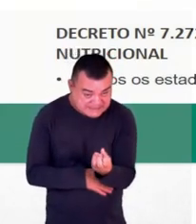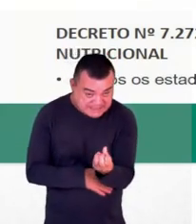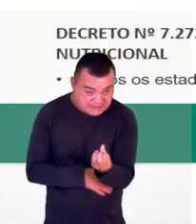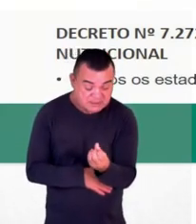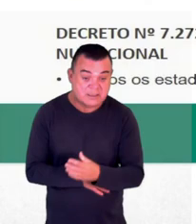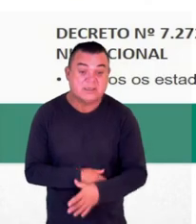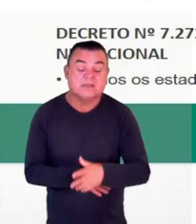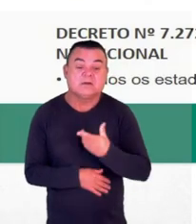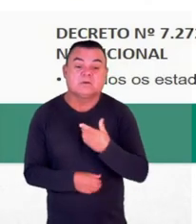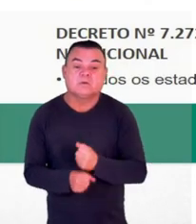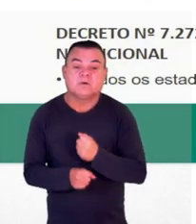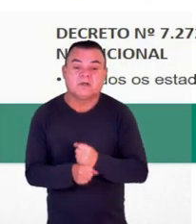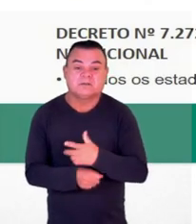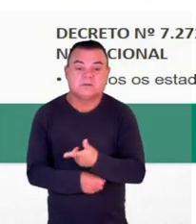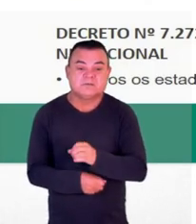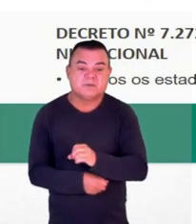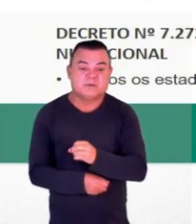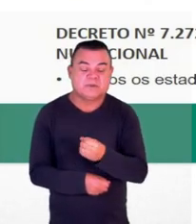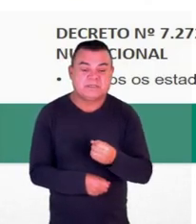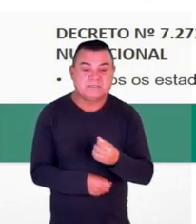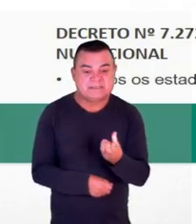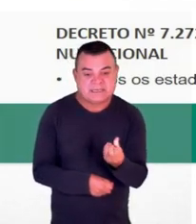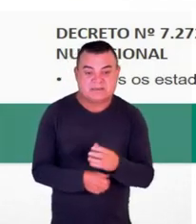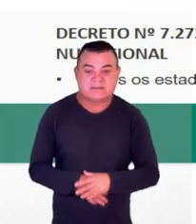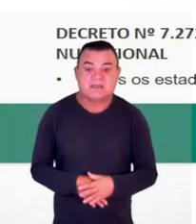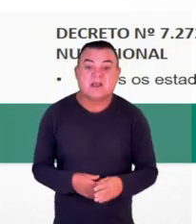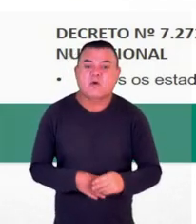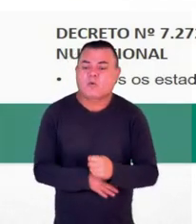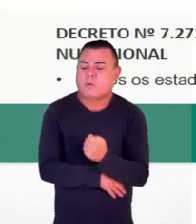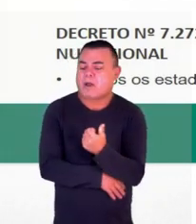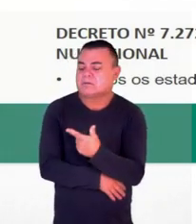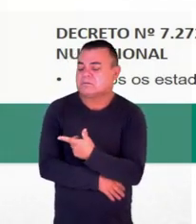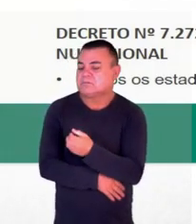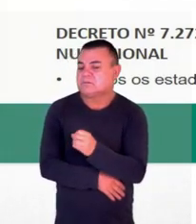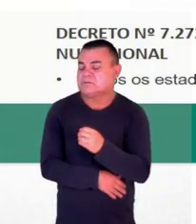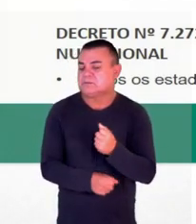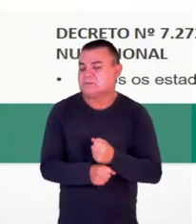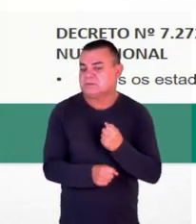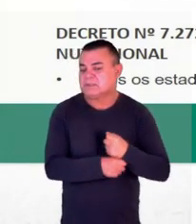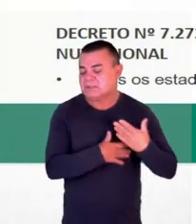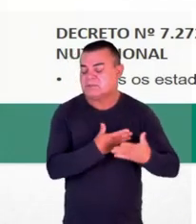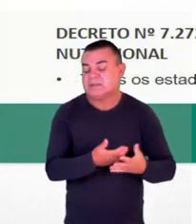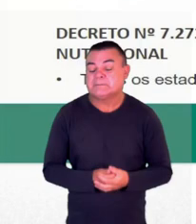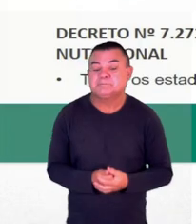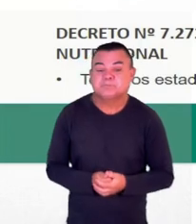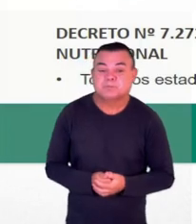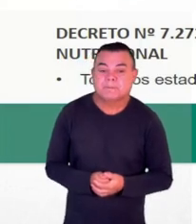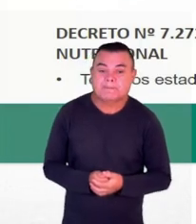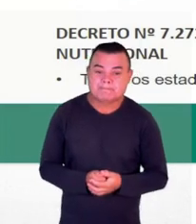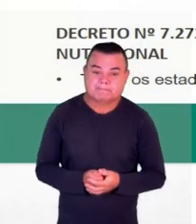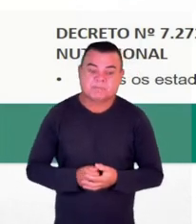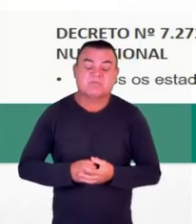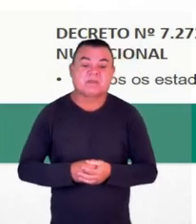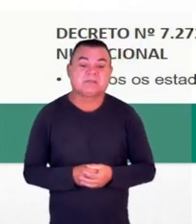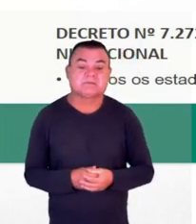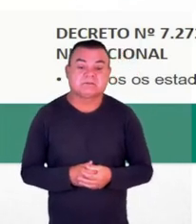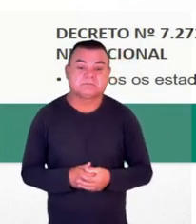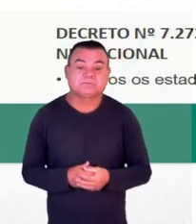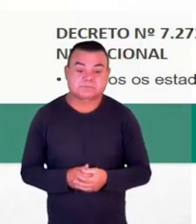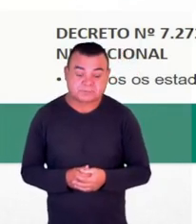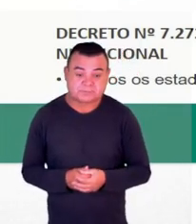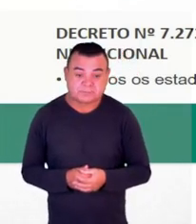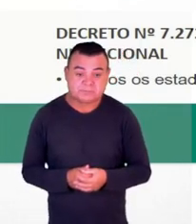ela já já tá enfim já tem uma idade Já tem quase 20 anos também né tem 17 anos vai vai atingir a a a